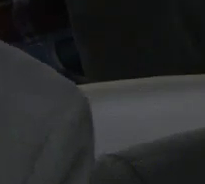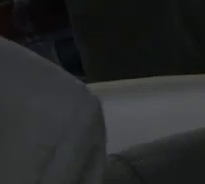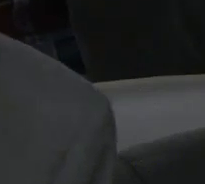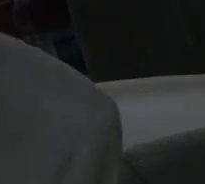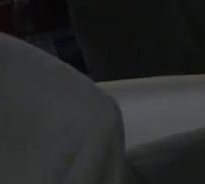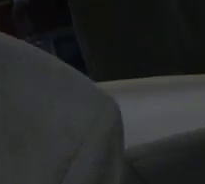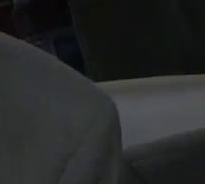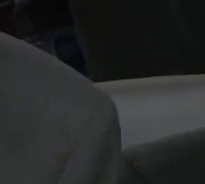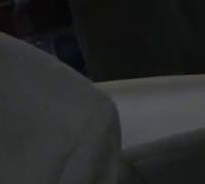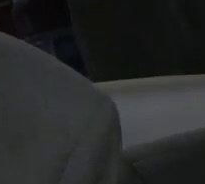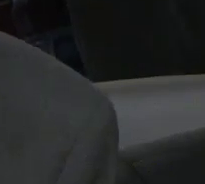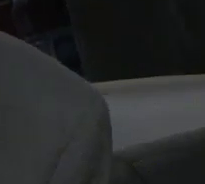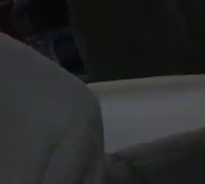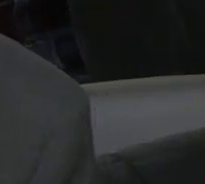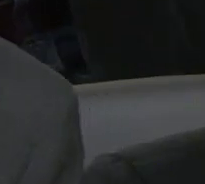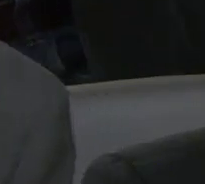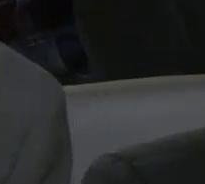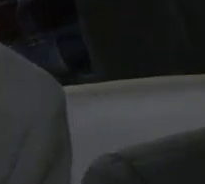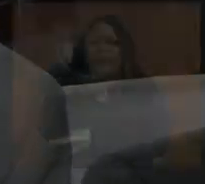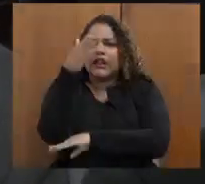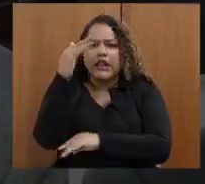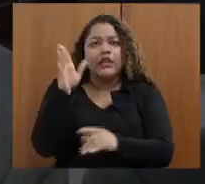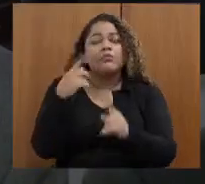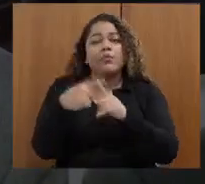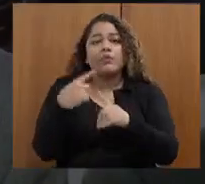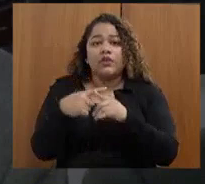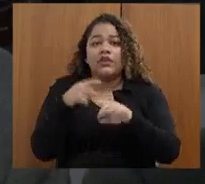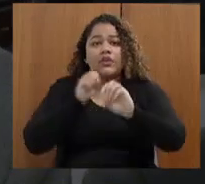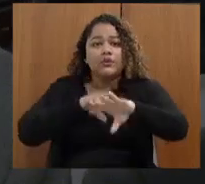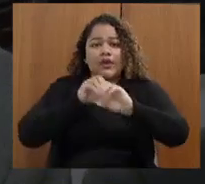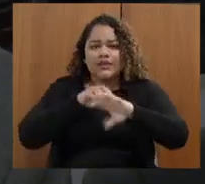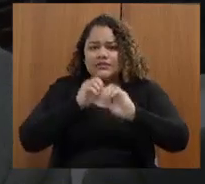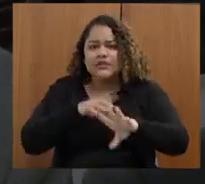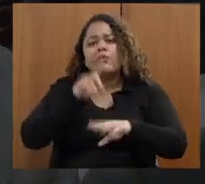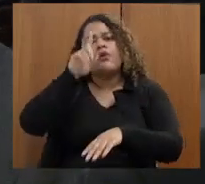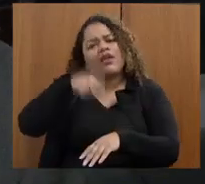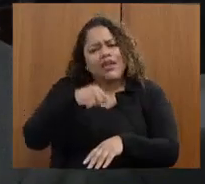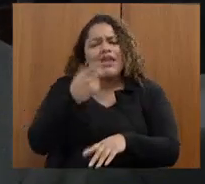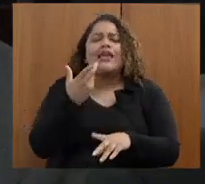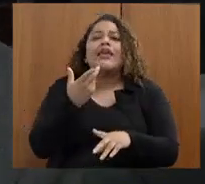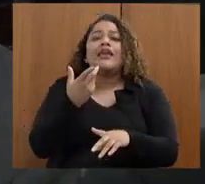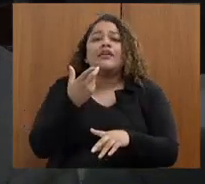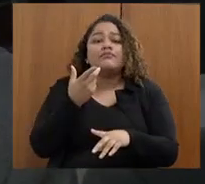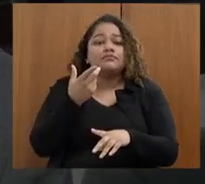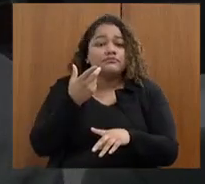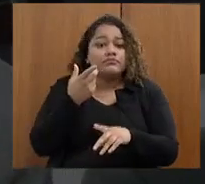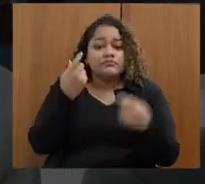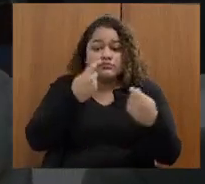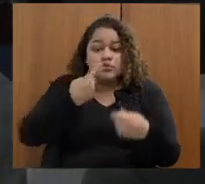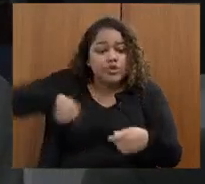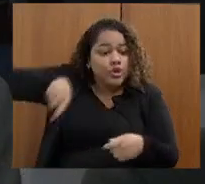educação ela é de uma bandeira que tem que ser por todos nós